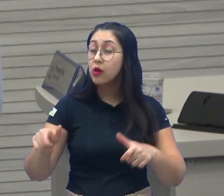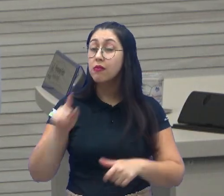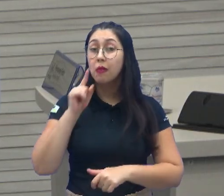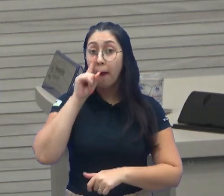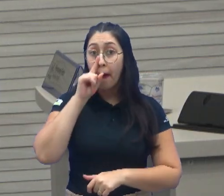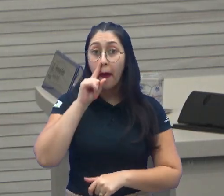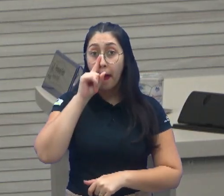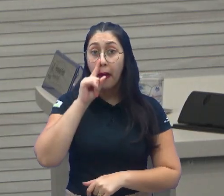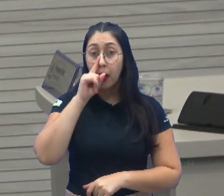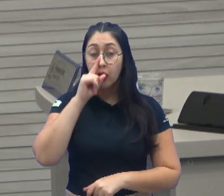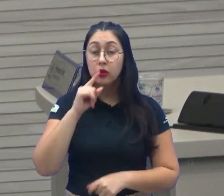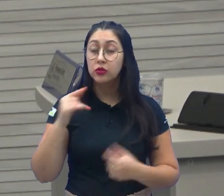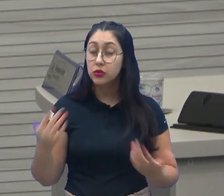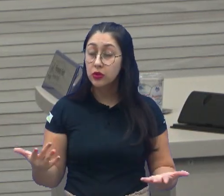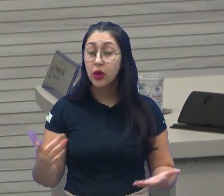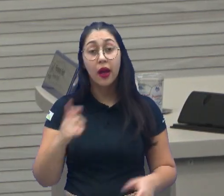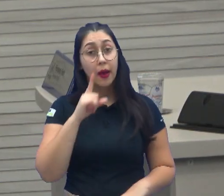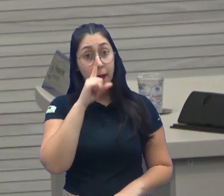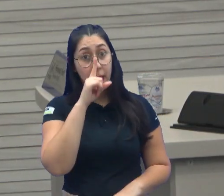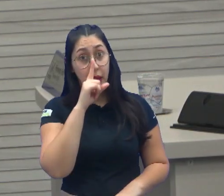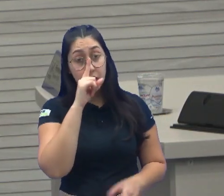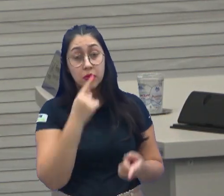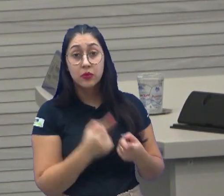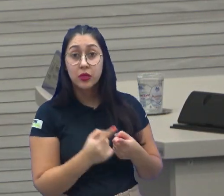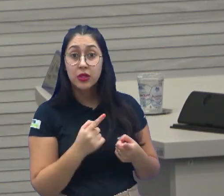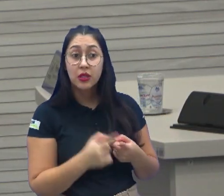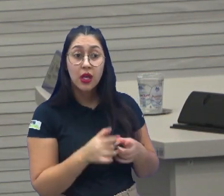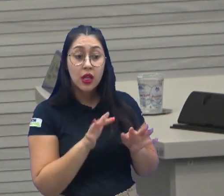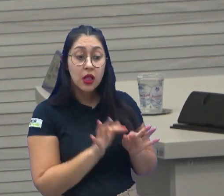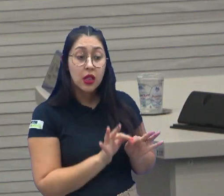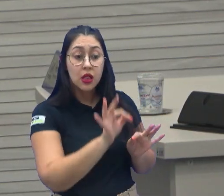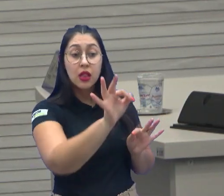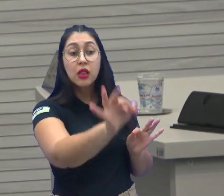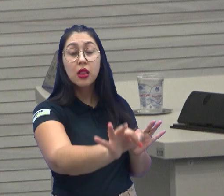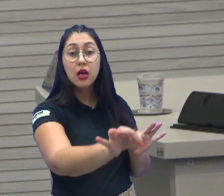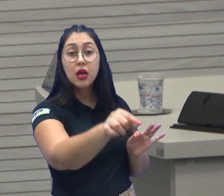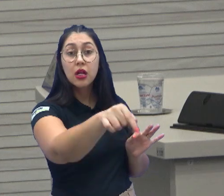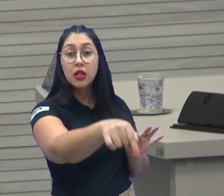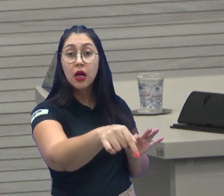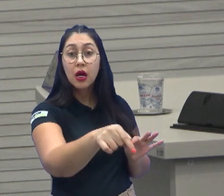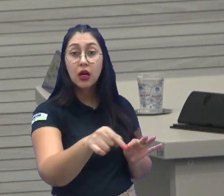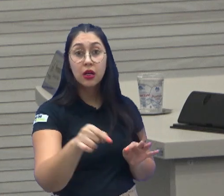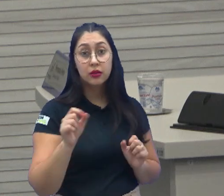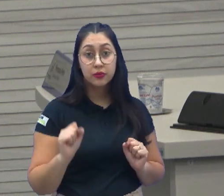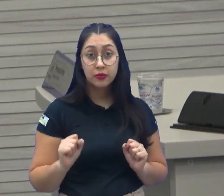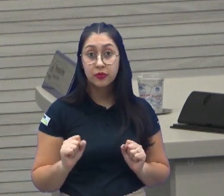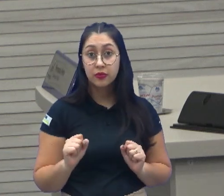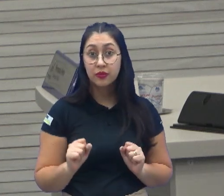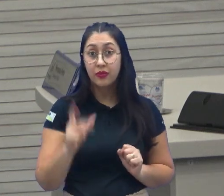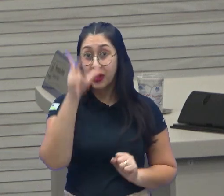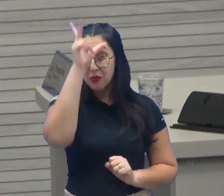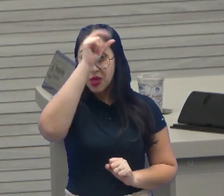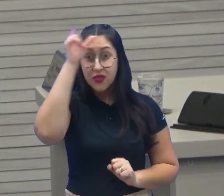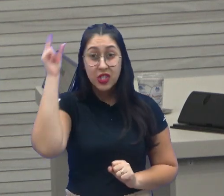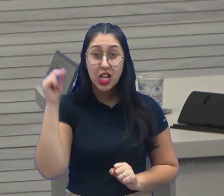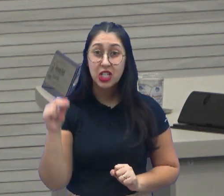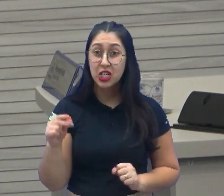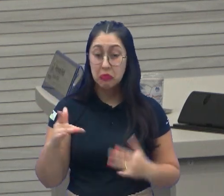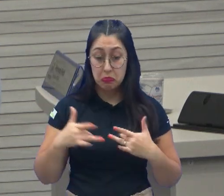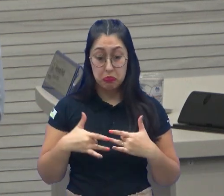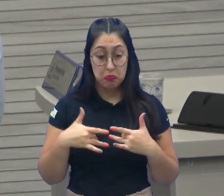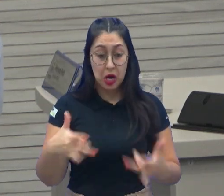se colocando em risco, porque lá na ponta, quem comanda essa cidade não tem